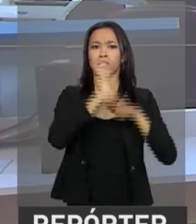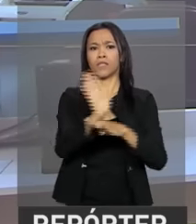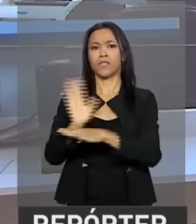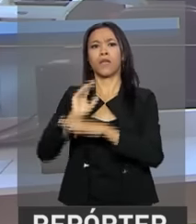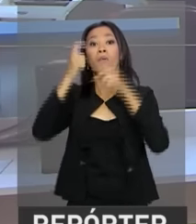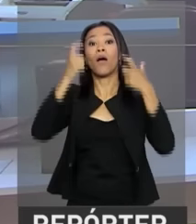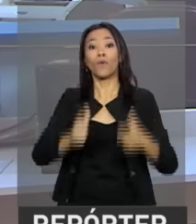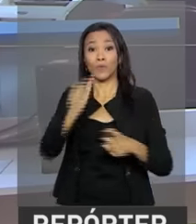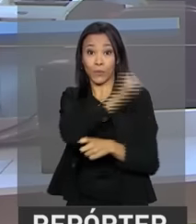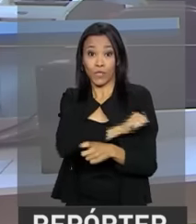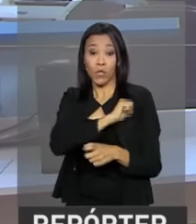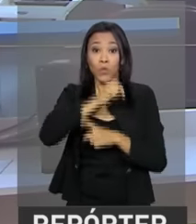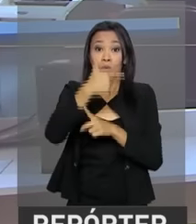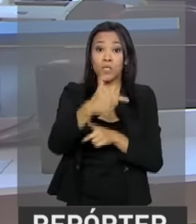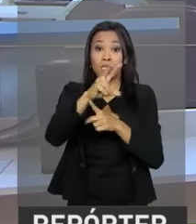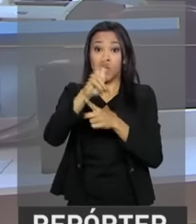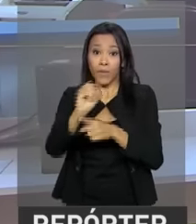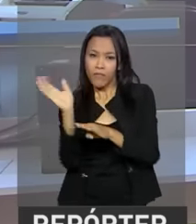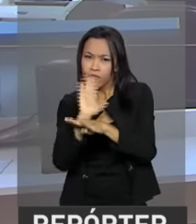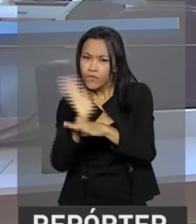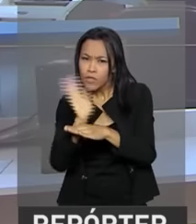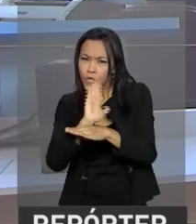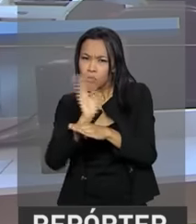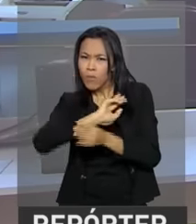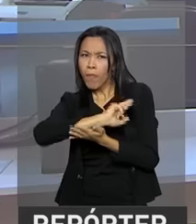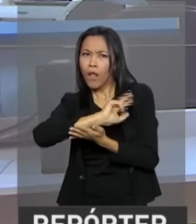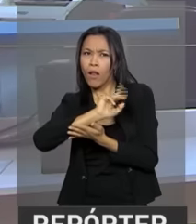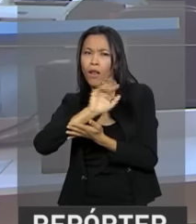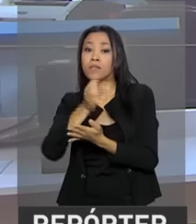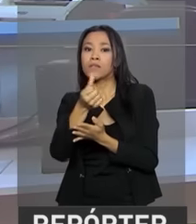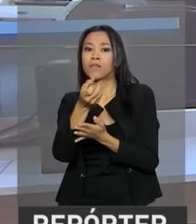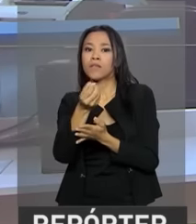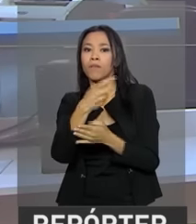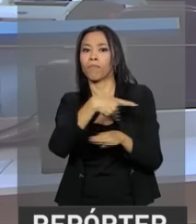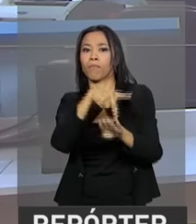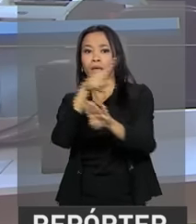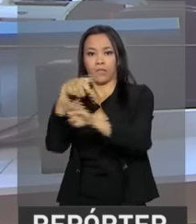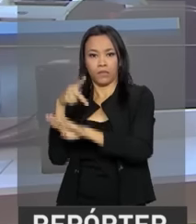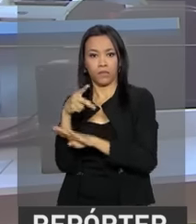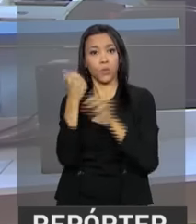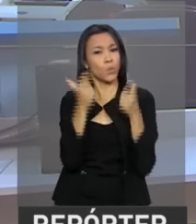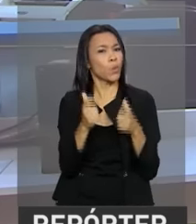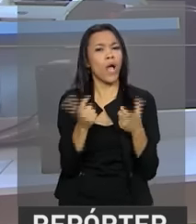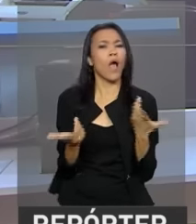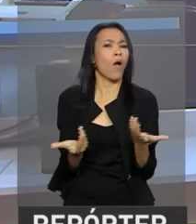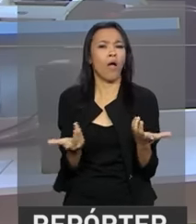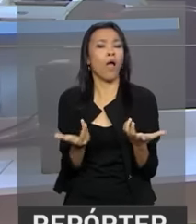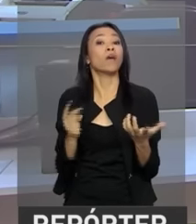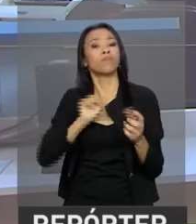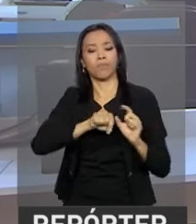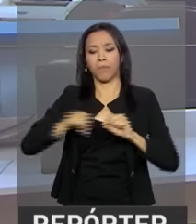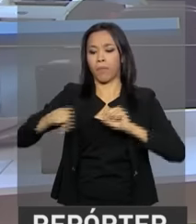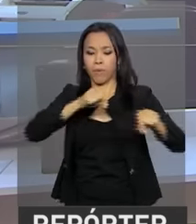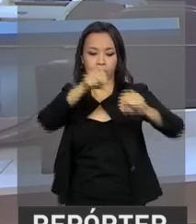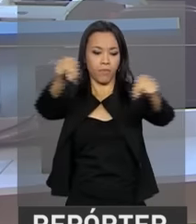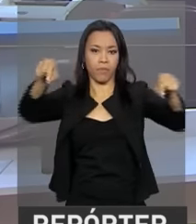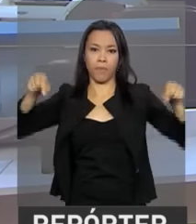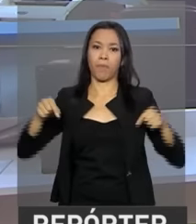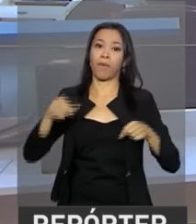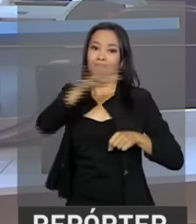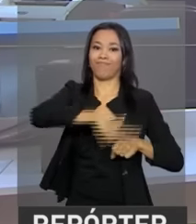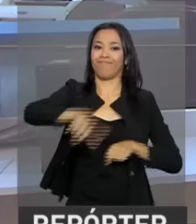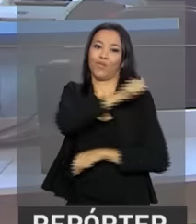Janeiro São 250 filmes de mais de 60 países os locais de exibição estão espalhados pela cidade